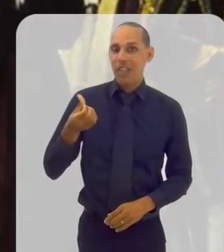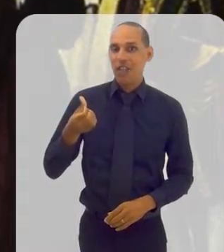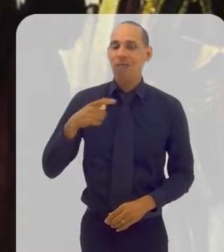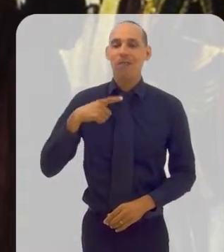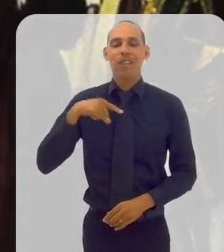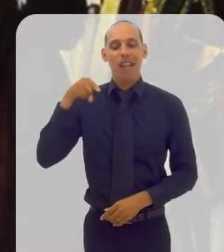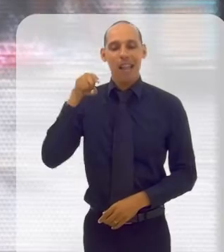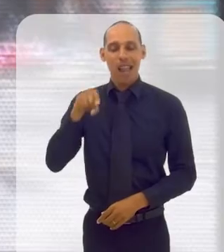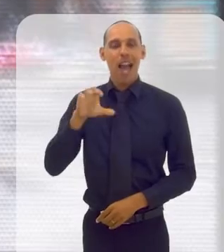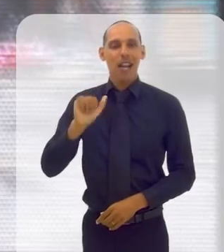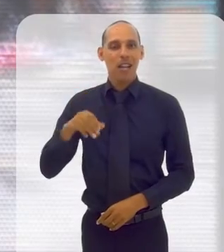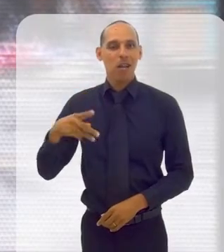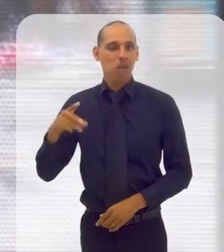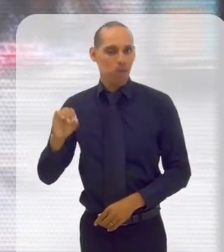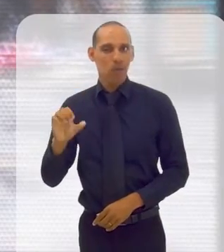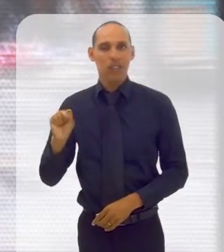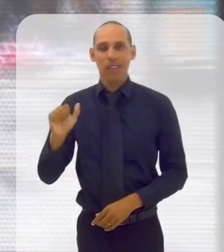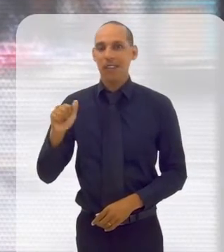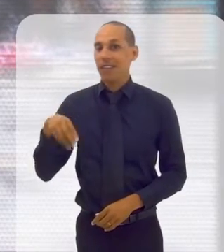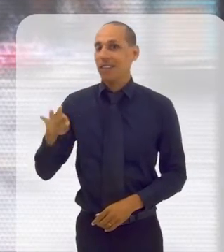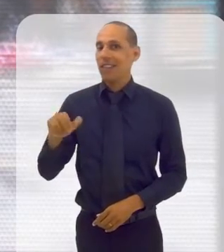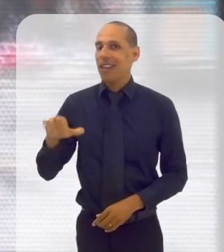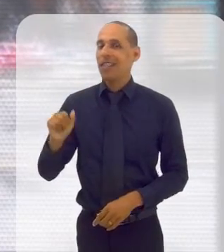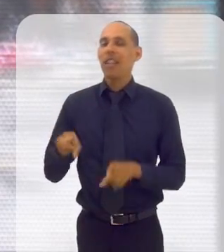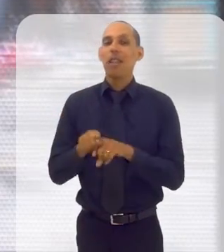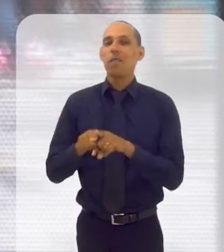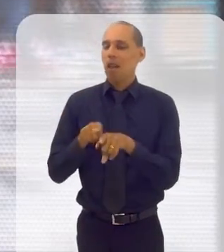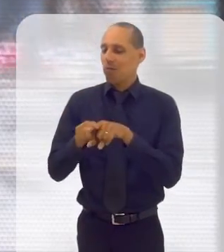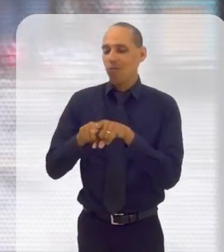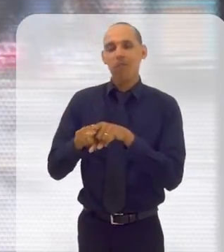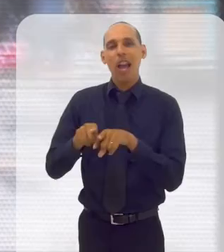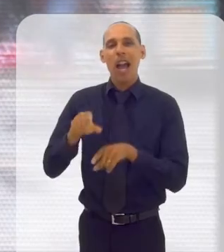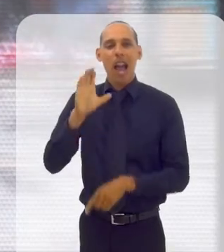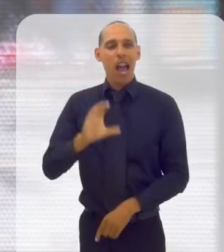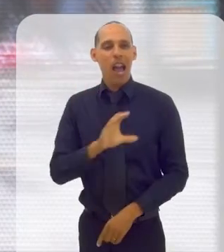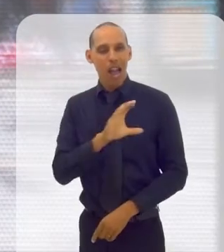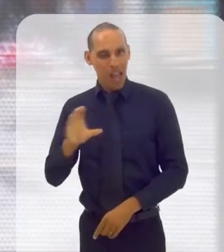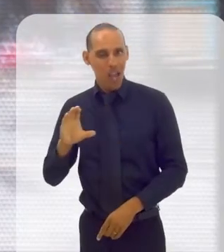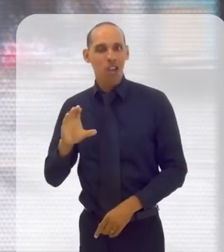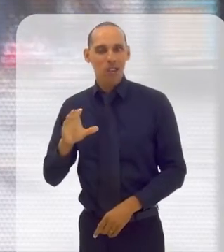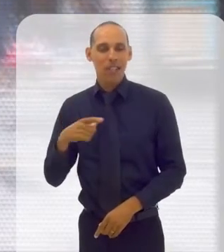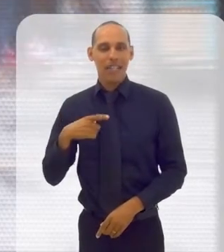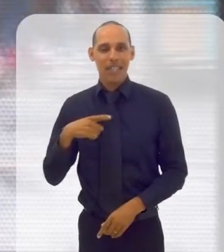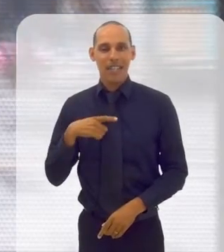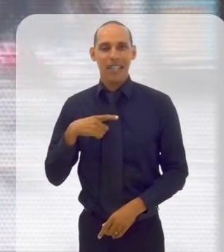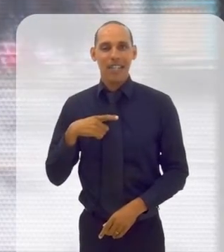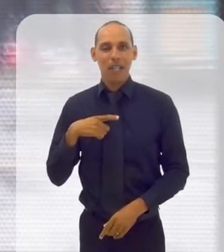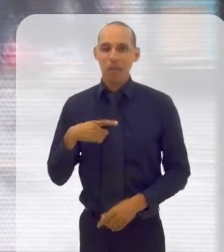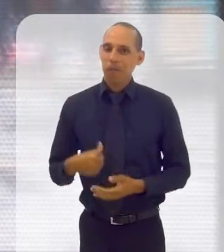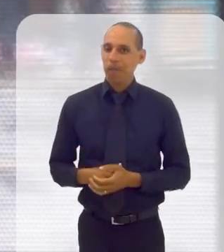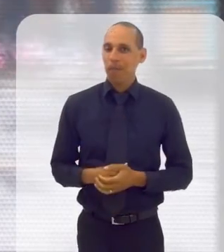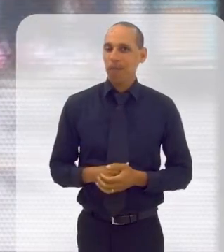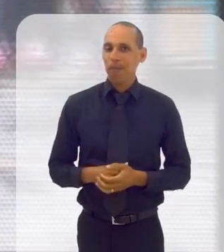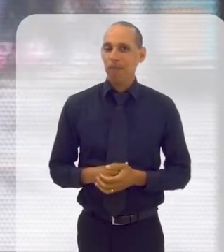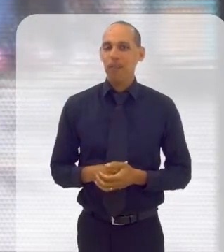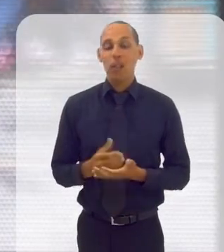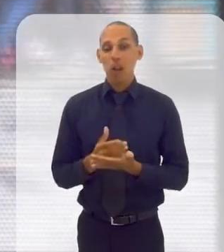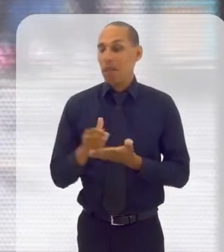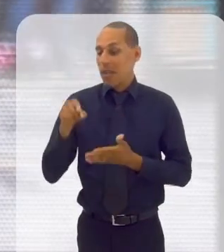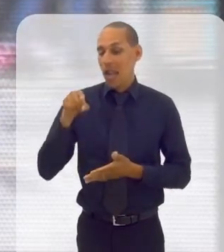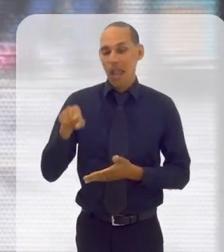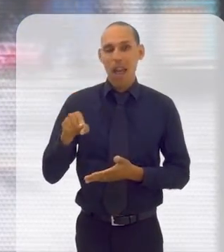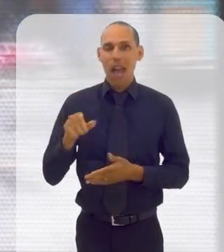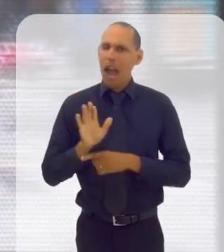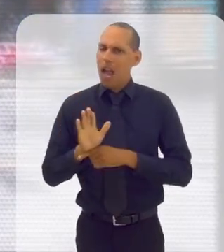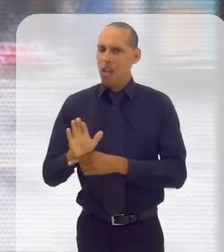ter no Campo de Santana a formação de algumas irmandades católicas que, inclusive, atuavam em prol